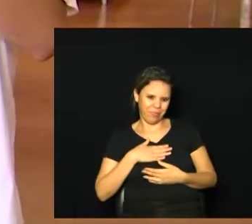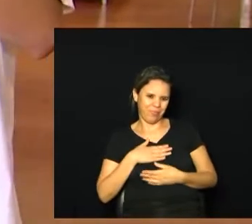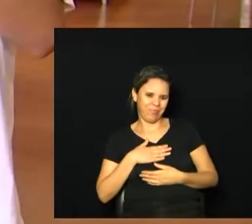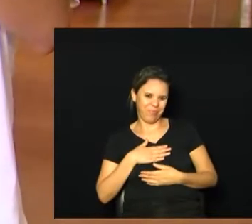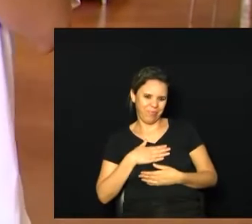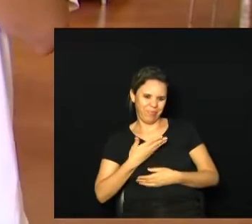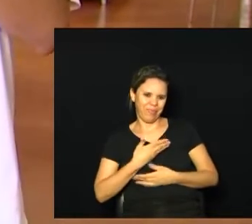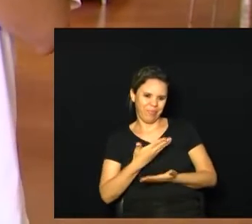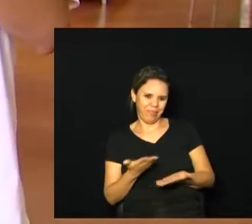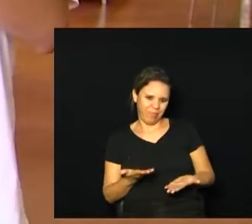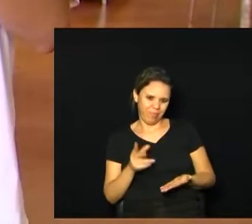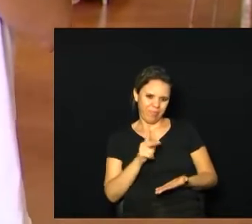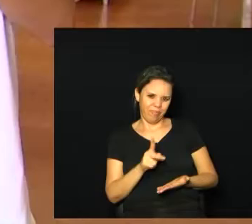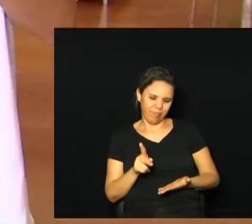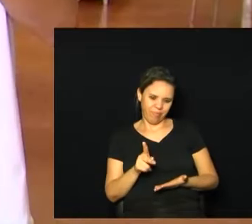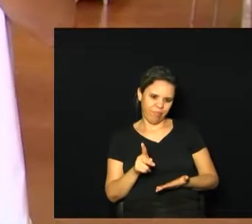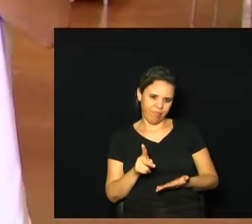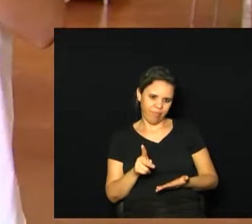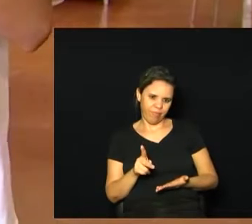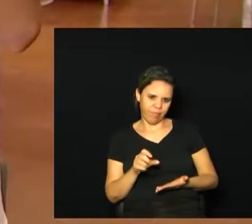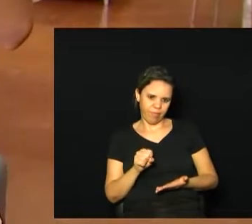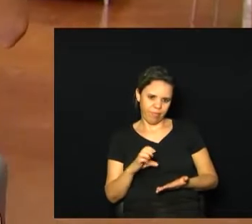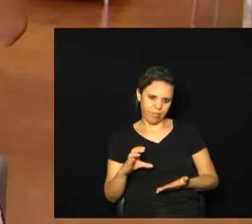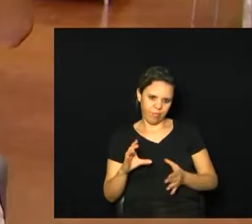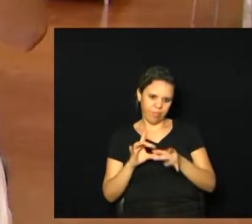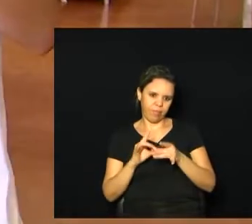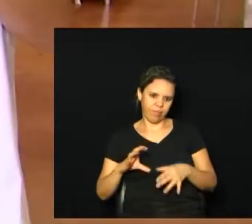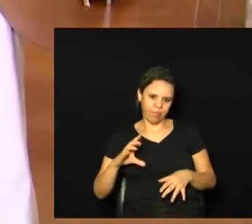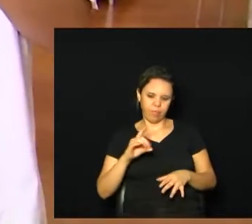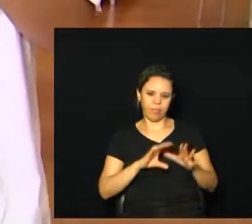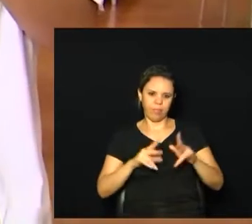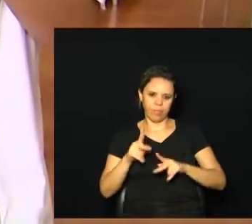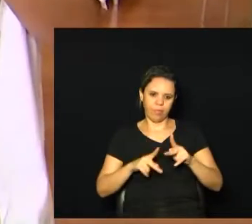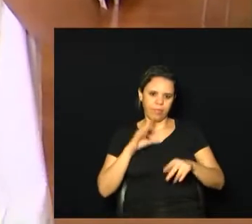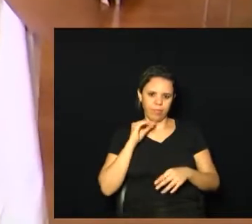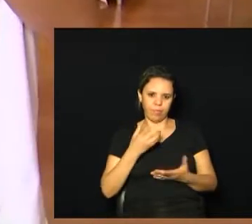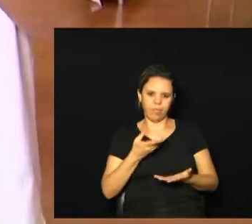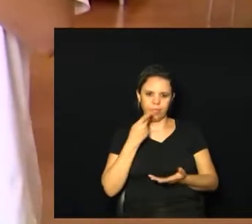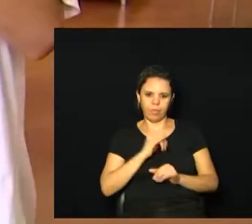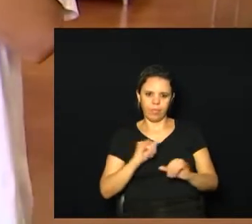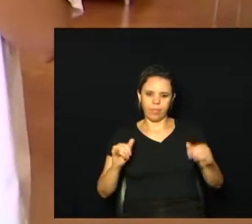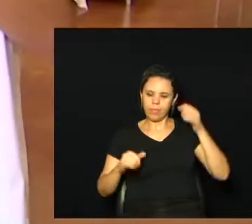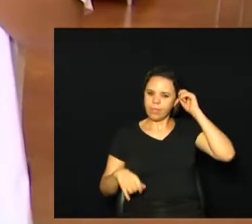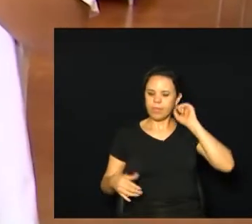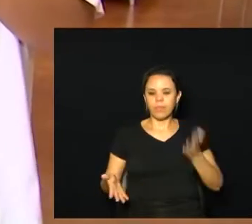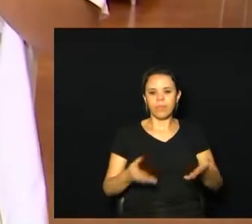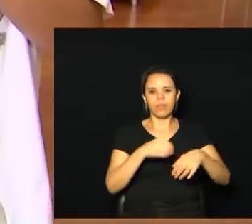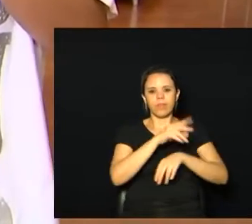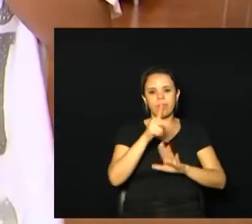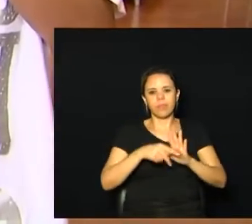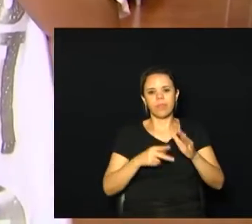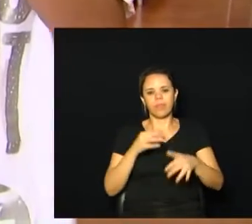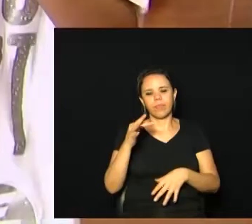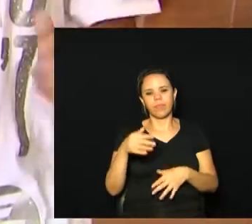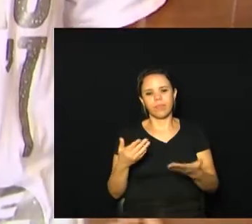meus amigos, aos professores e obrigado ao Senac, toda a coordenação do Senac. E eu queria dizer que eu vou levar esse projeto para frente e